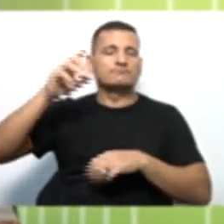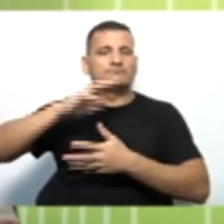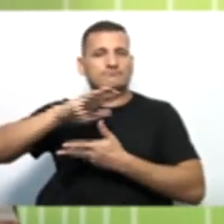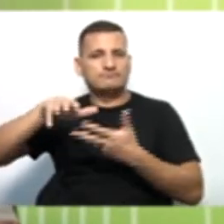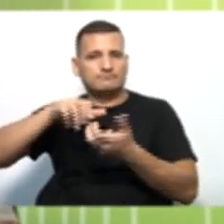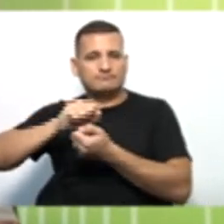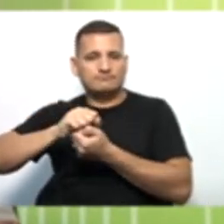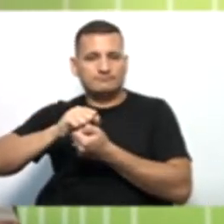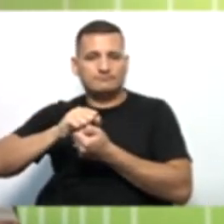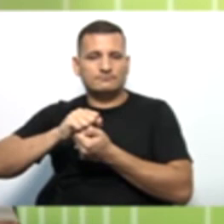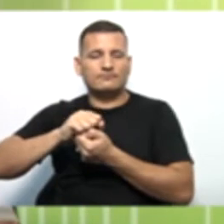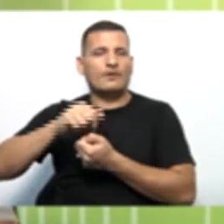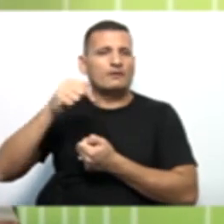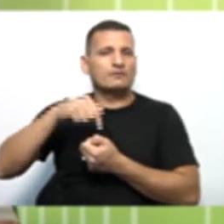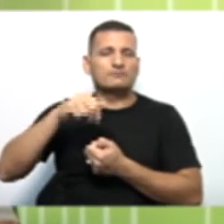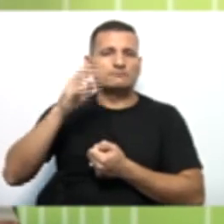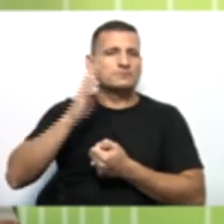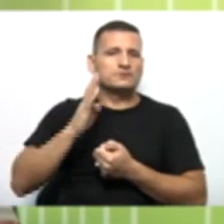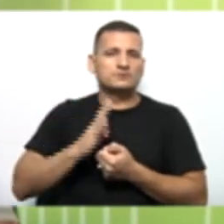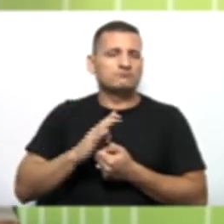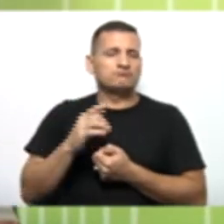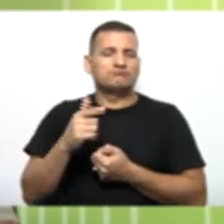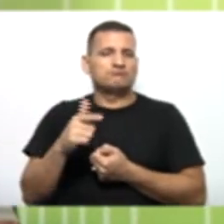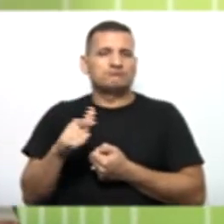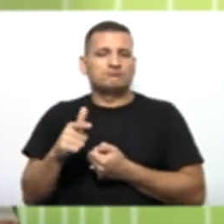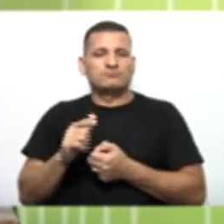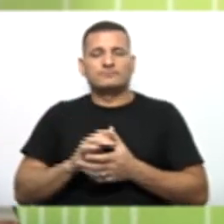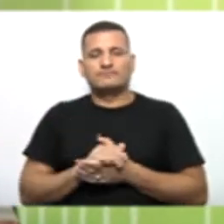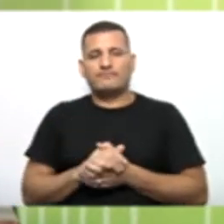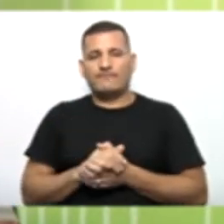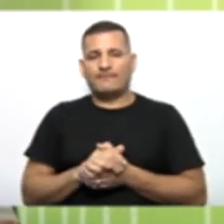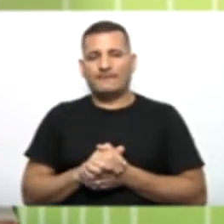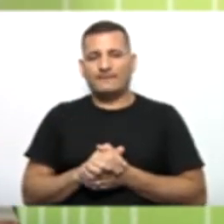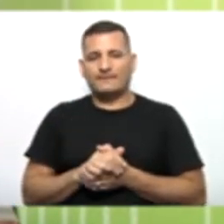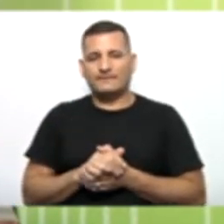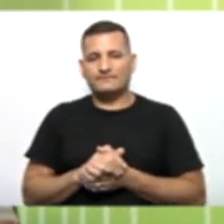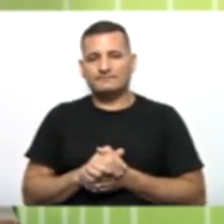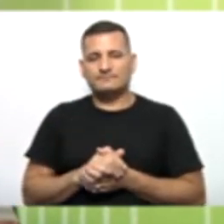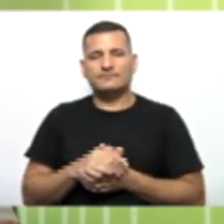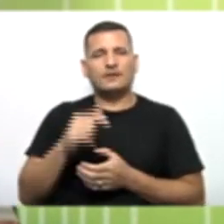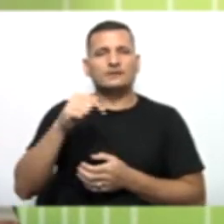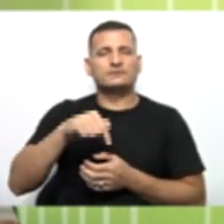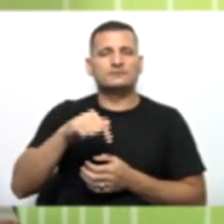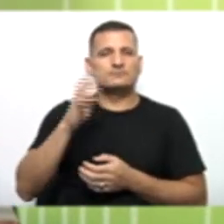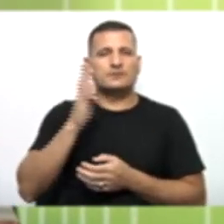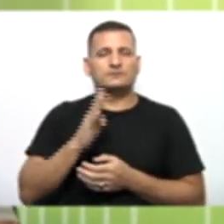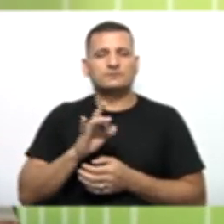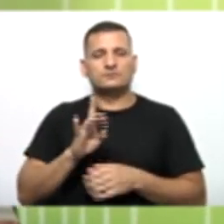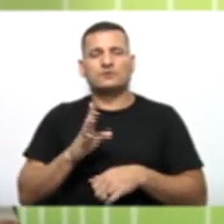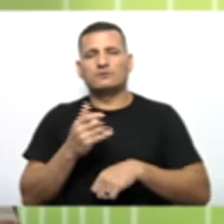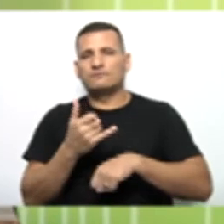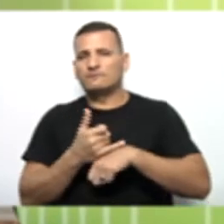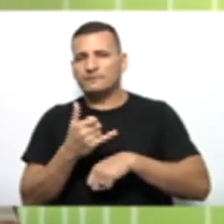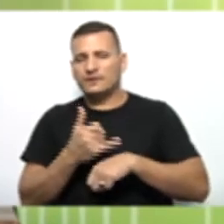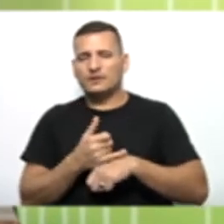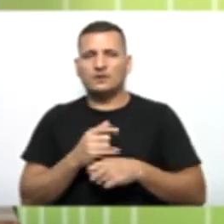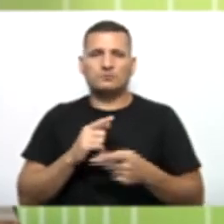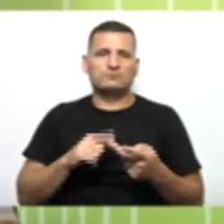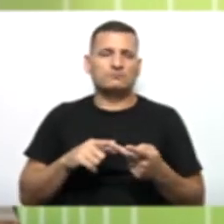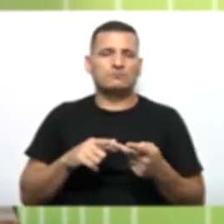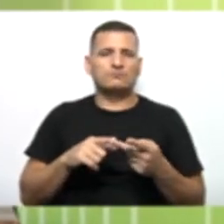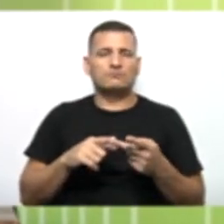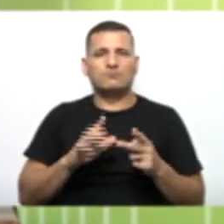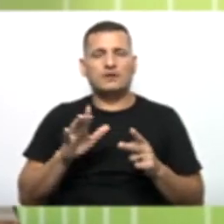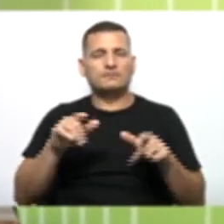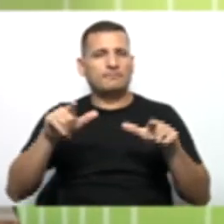simplesmente reciclado as carcaças de plástico, as peças metálicas mais simples, mas as